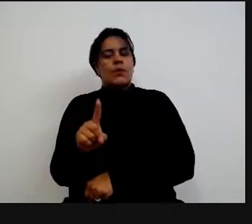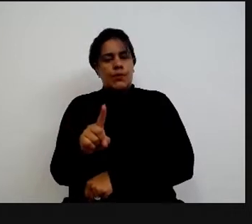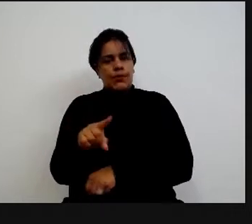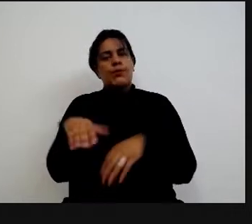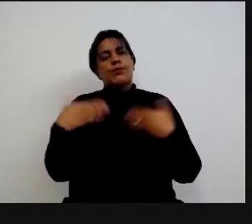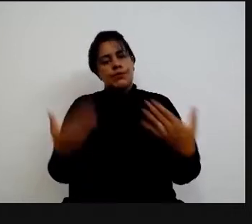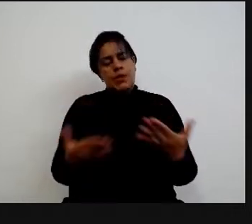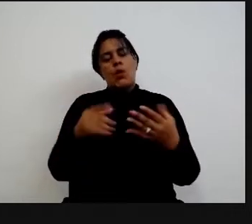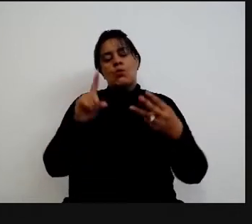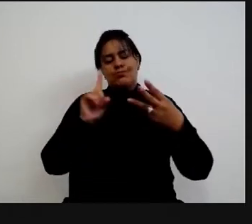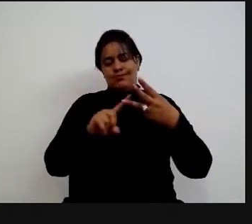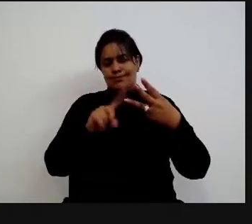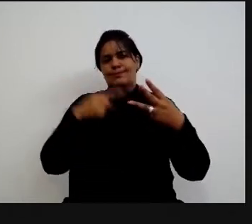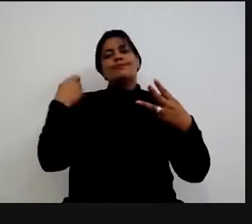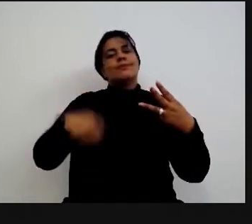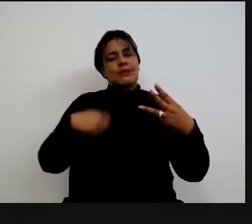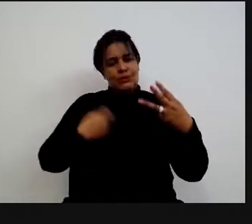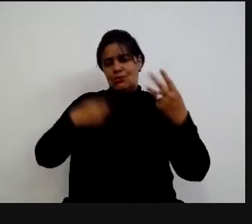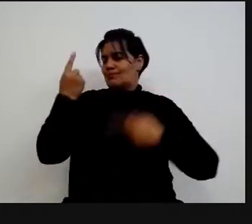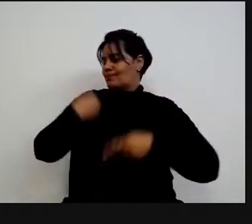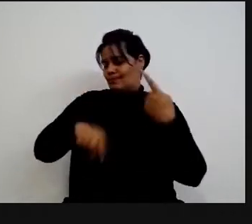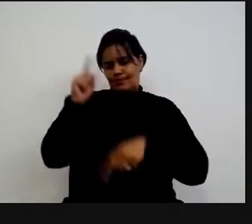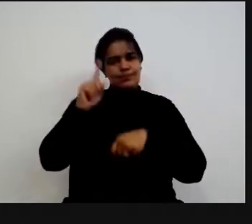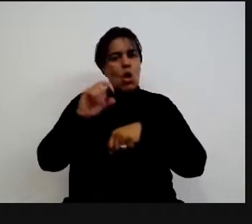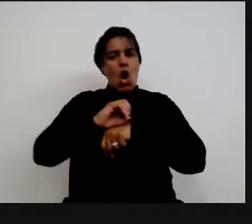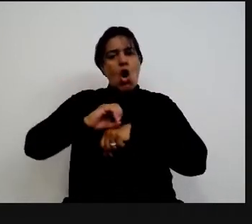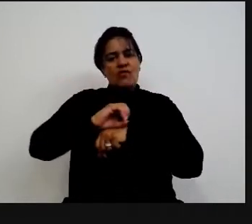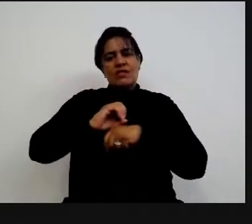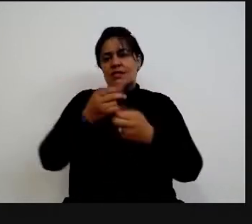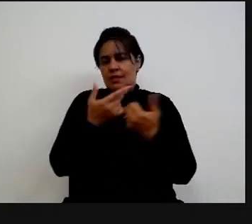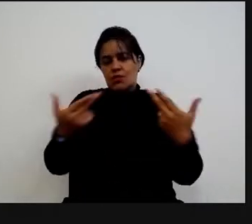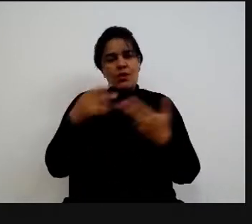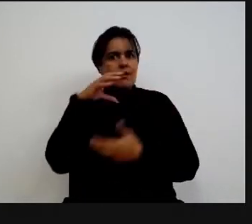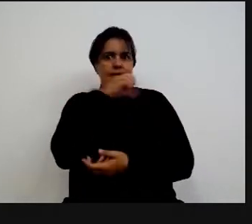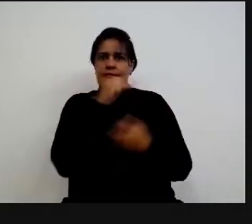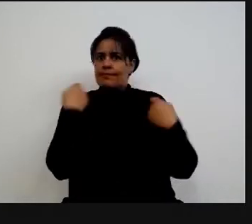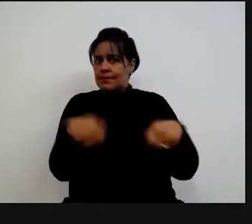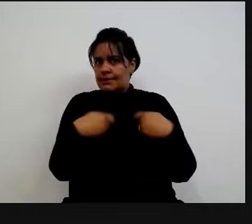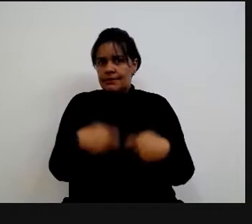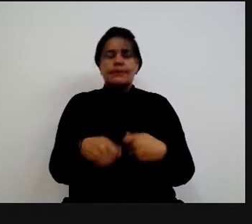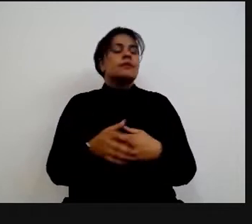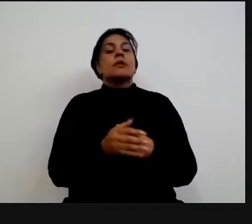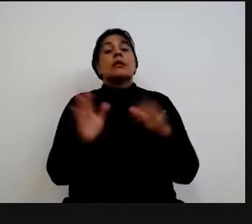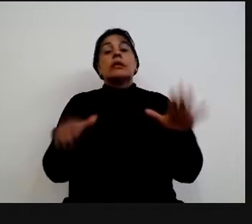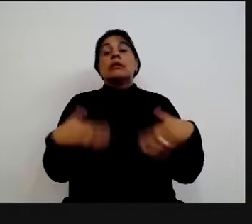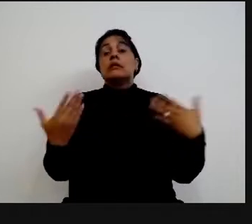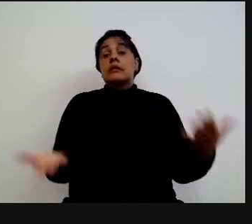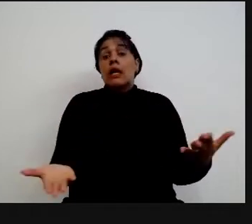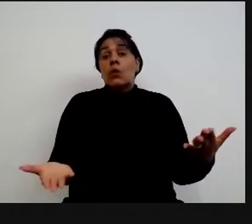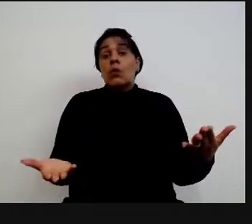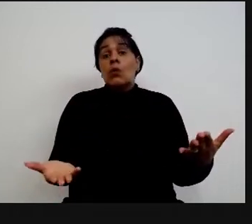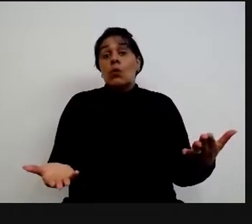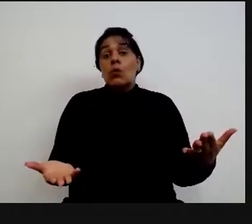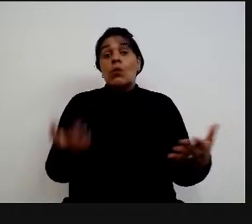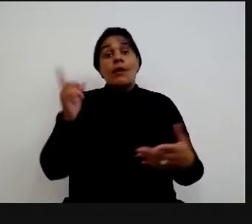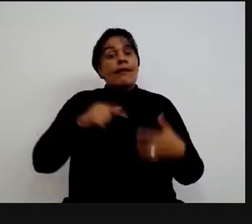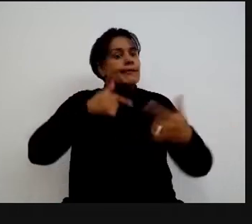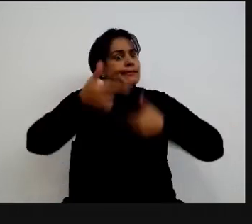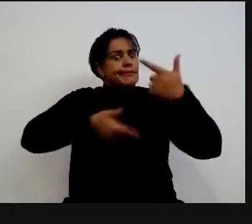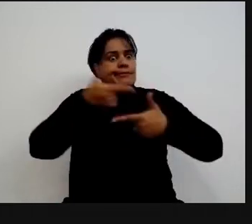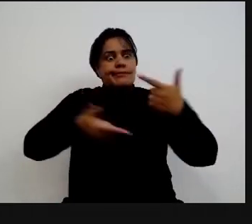o Interleges teve que se reinventar também nas oficinas, era sempre um foco muito viagem. Então, houve aí um trabalho